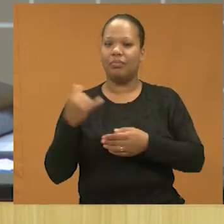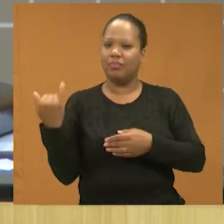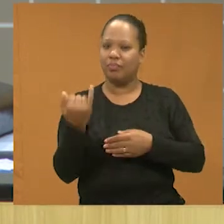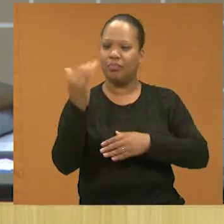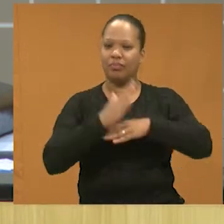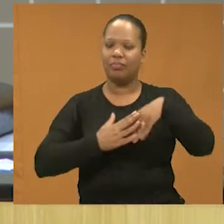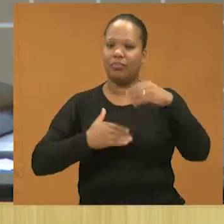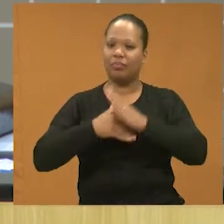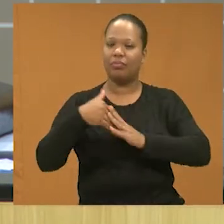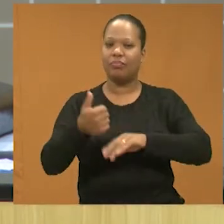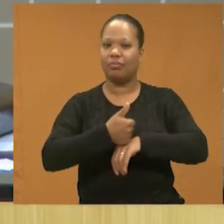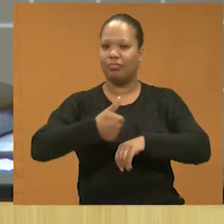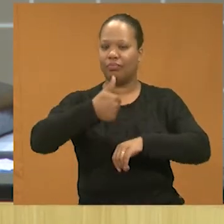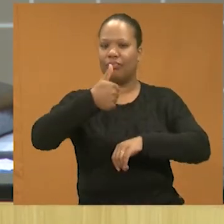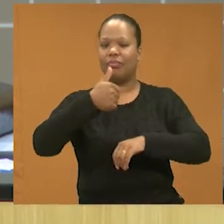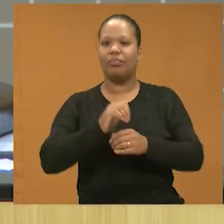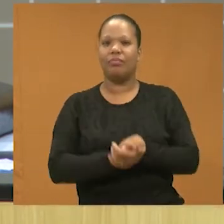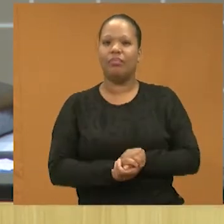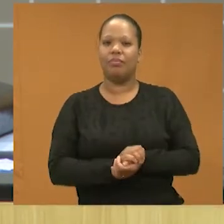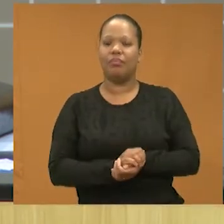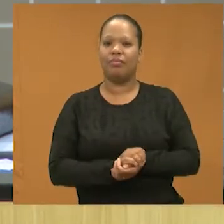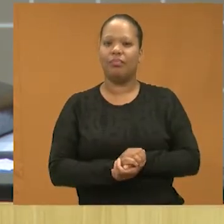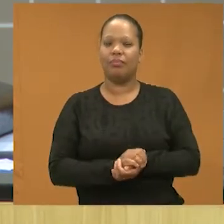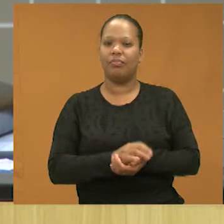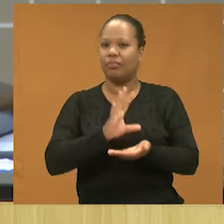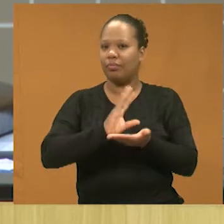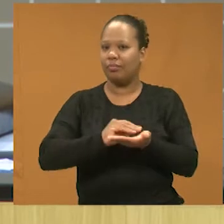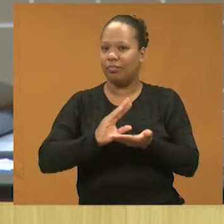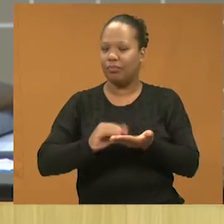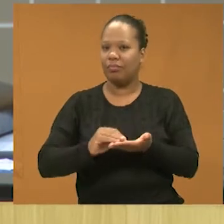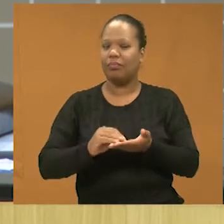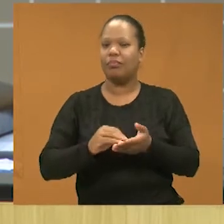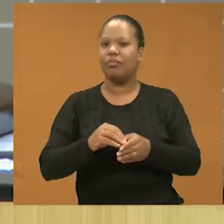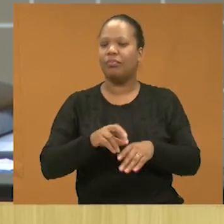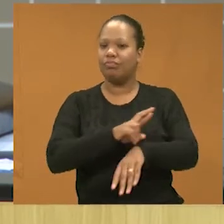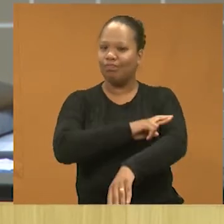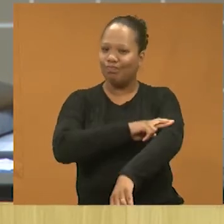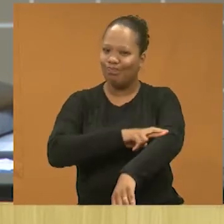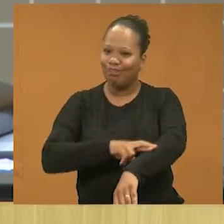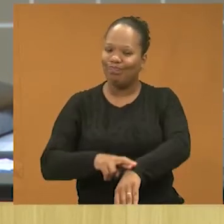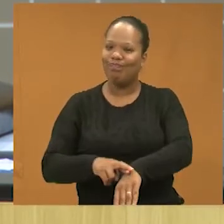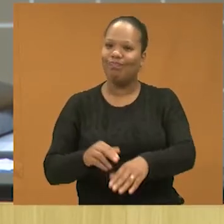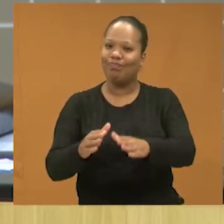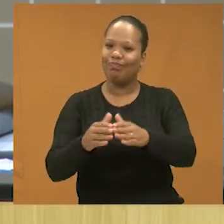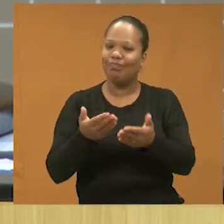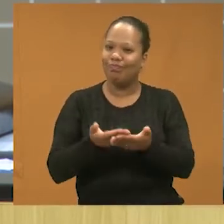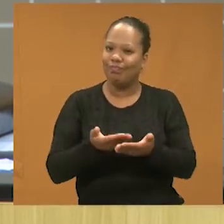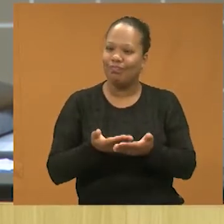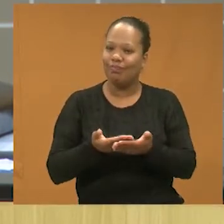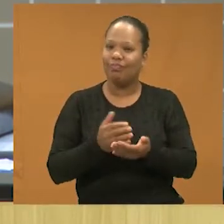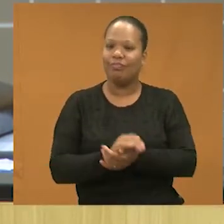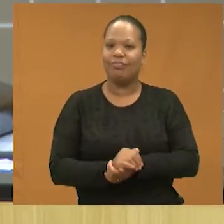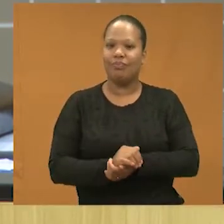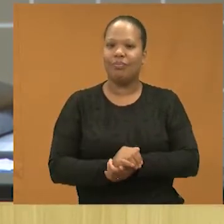profissão. Feito esse registro, respeitosamente requeremos que sejam